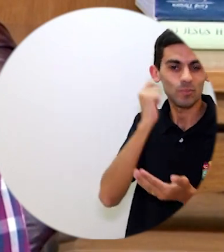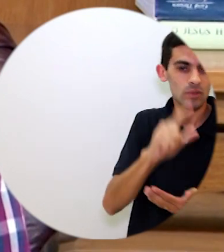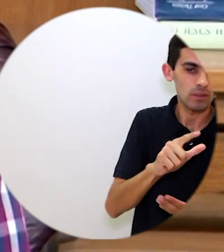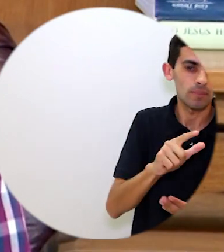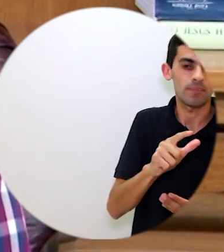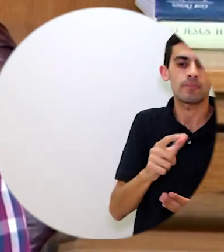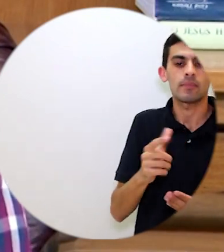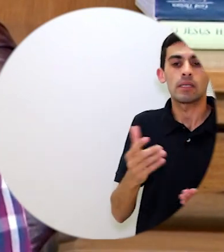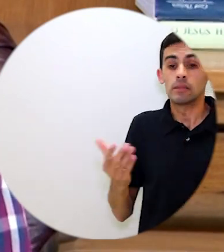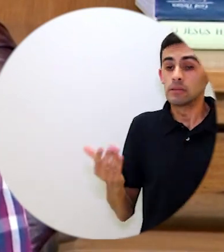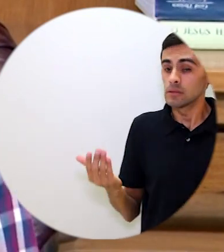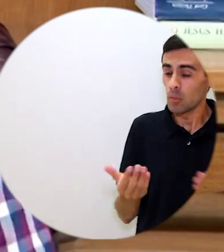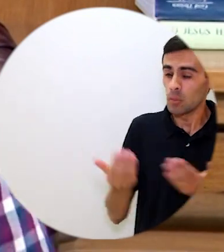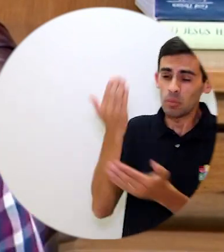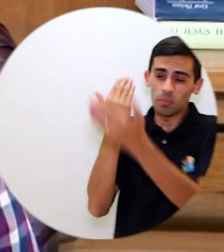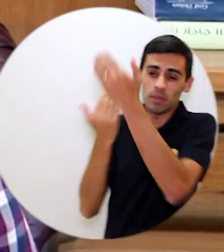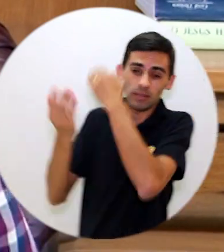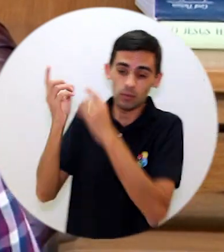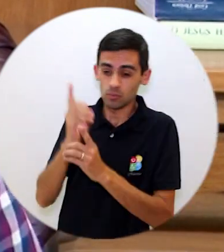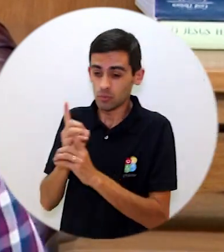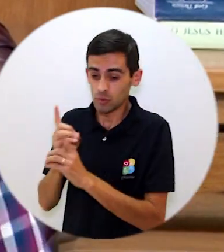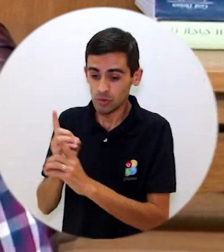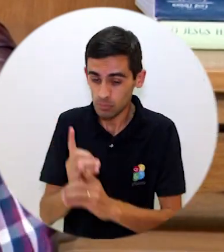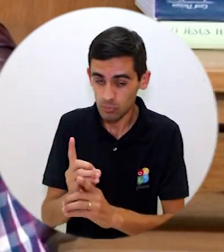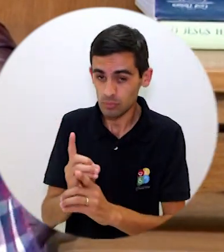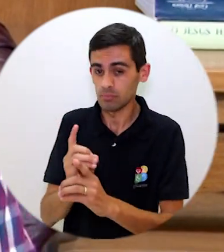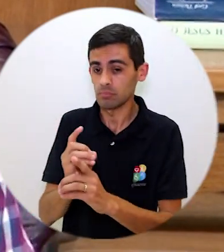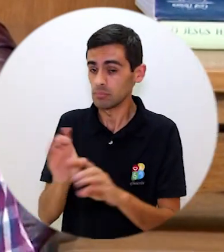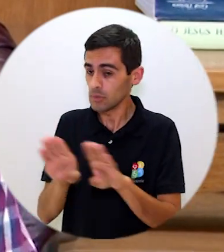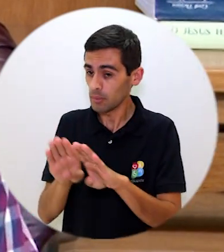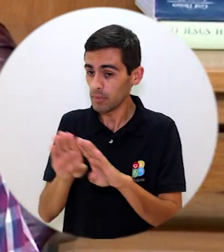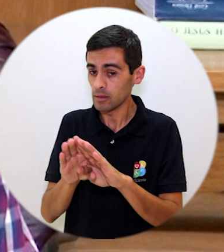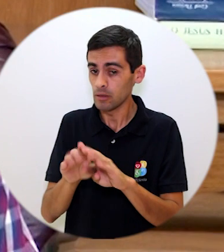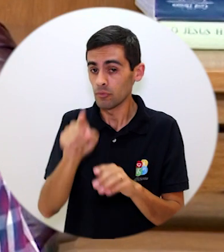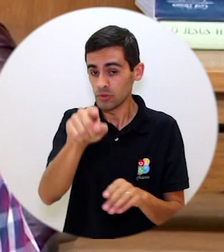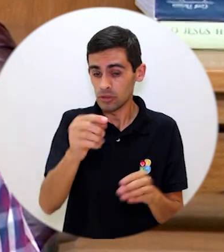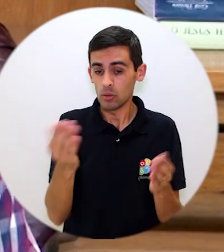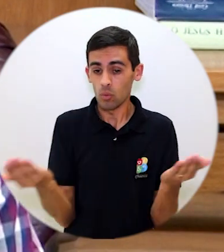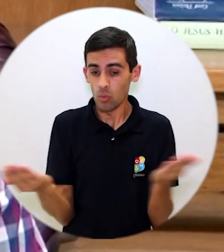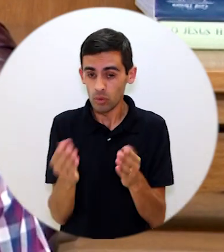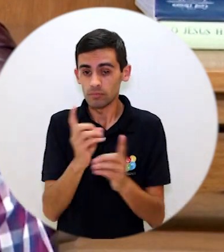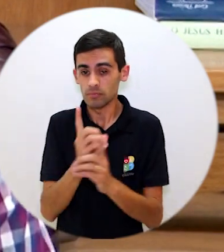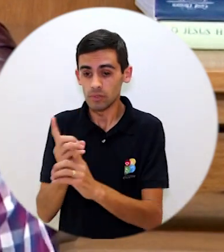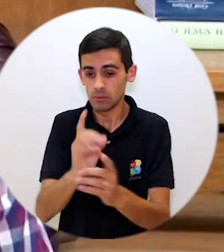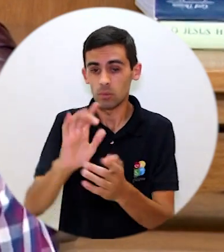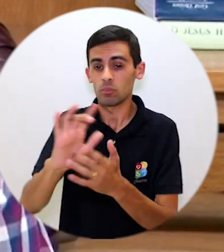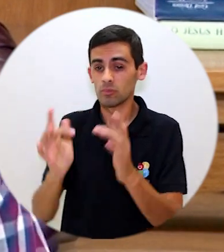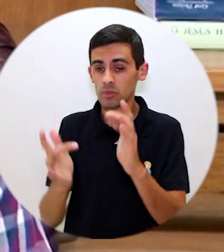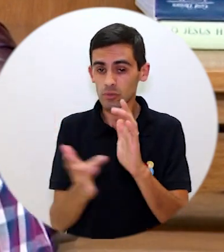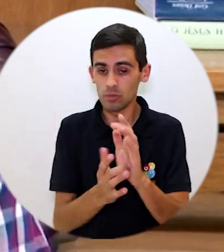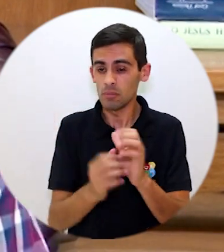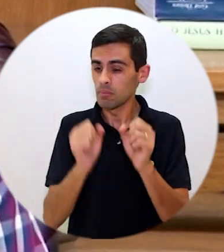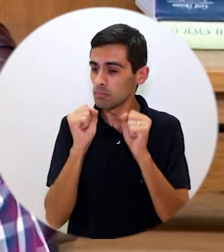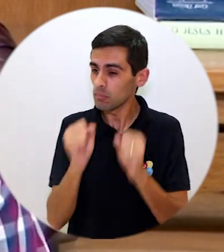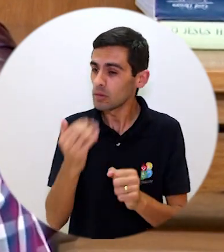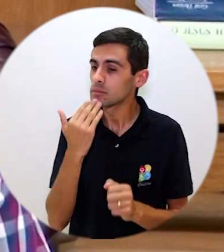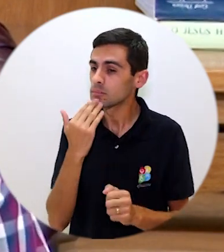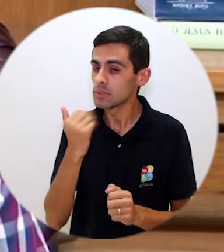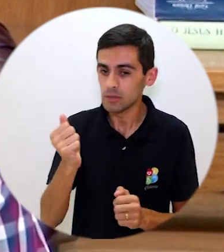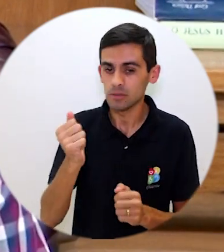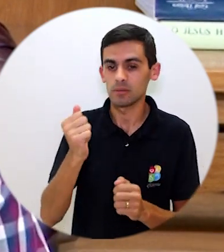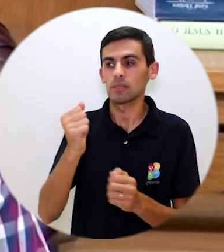A vencê-la então assim como os discípulos um dia fizeram você como discípulo de Jesus